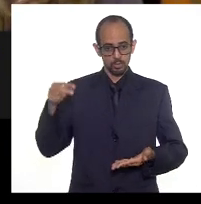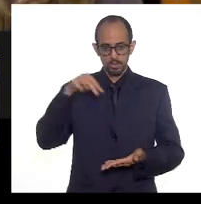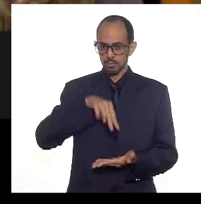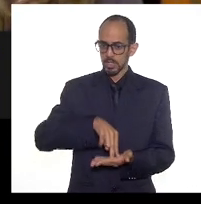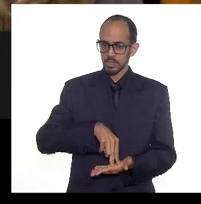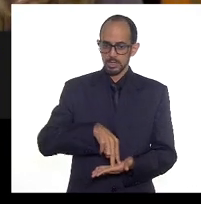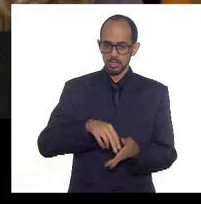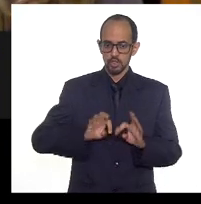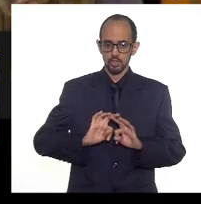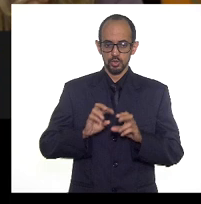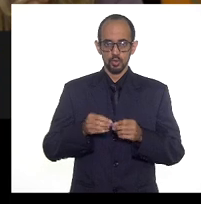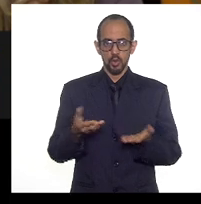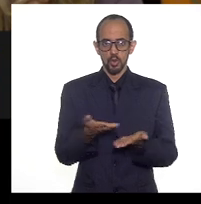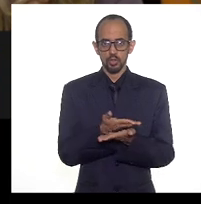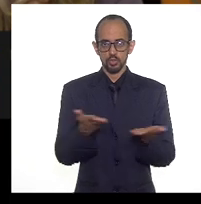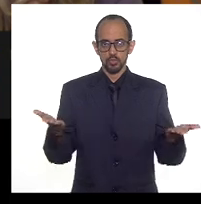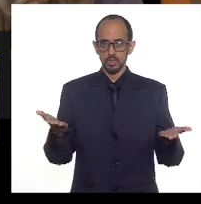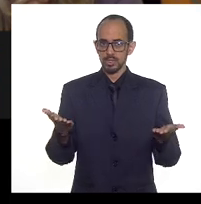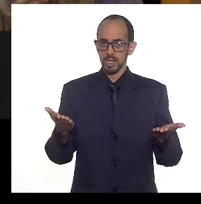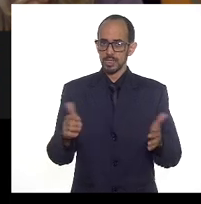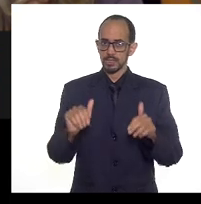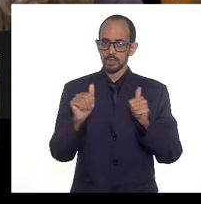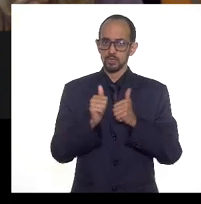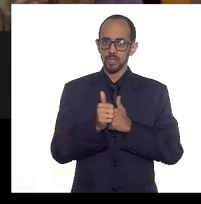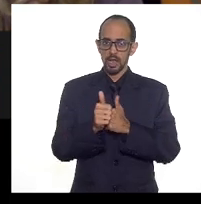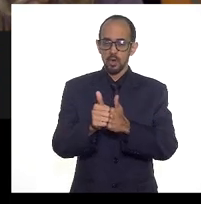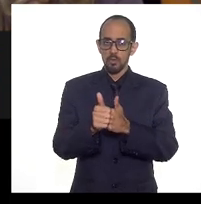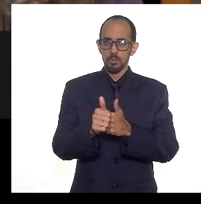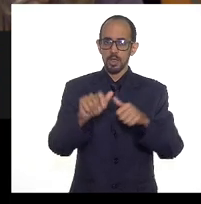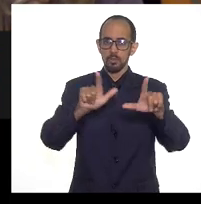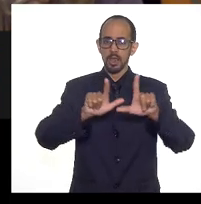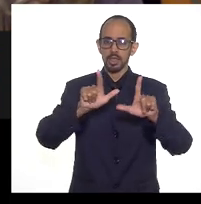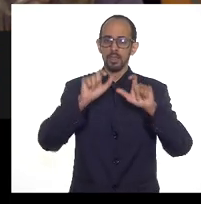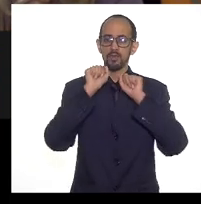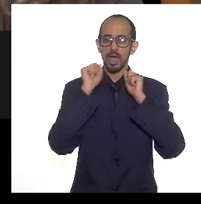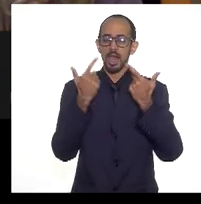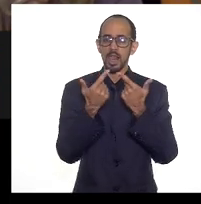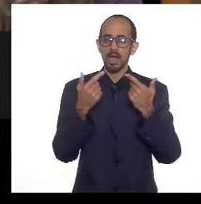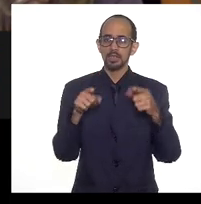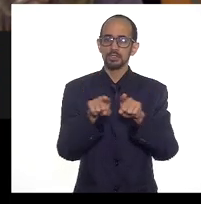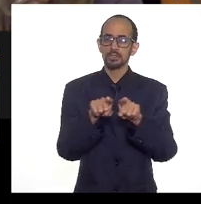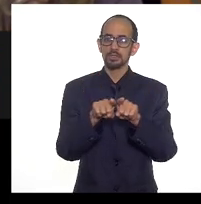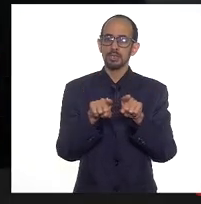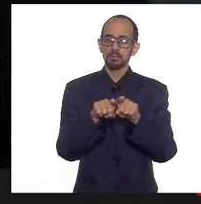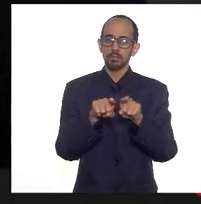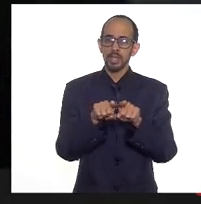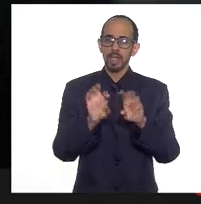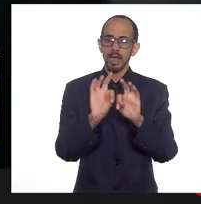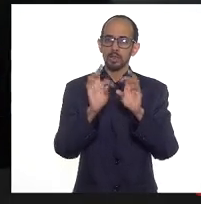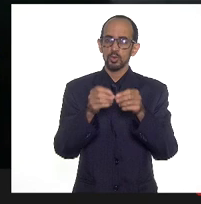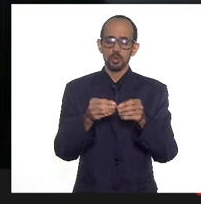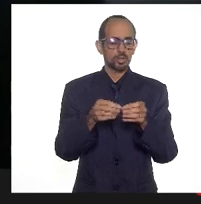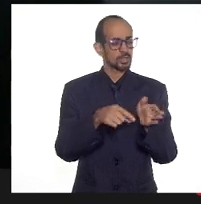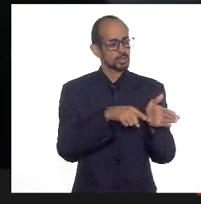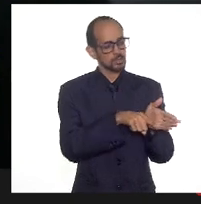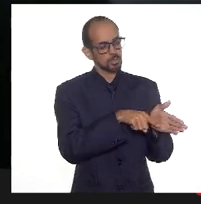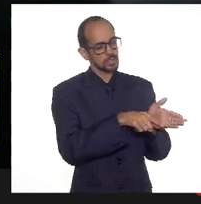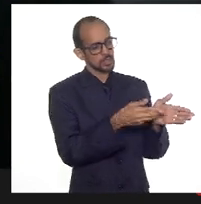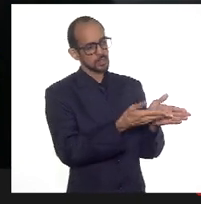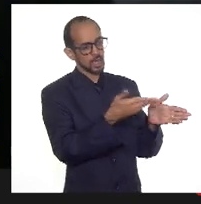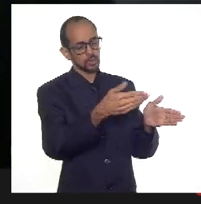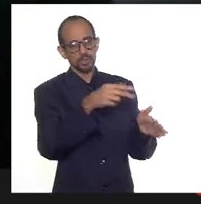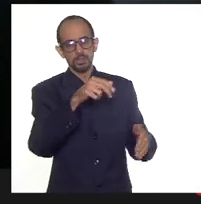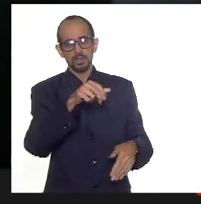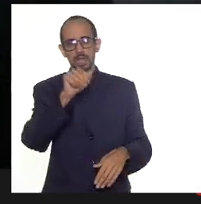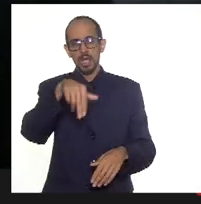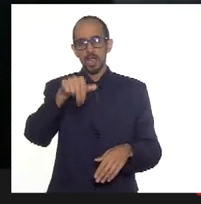todos aqueles que nos acompanham pela TV Alerj e também das nossas queridíssimas pesquisadoras, professora Ana